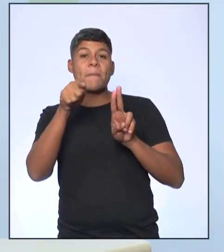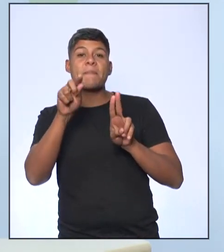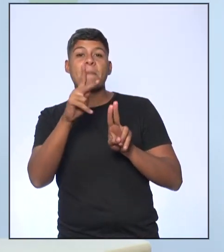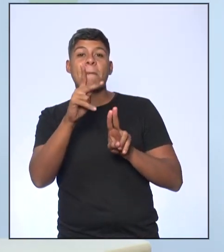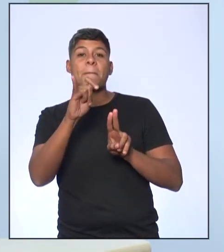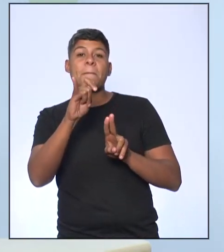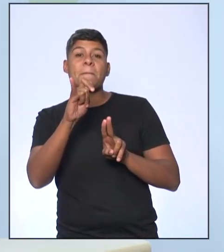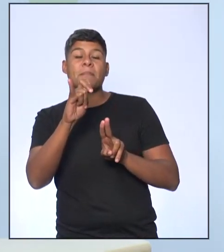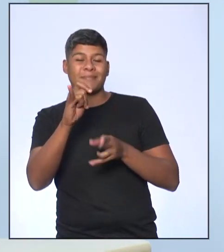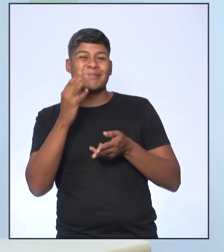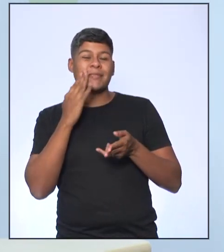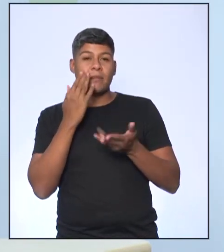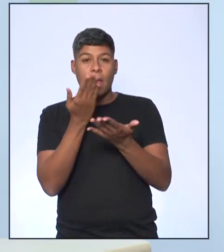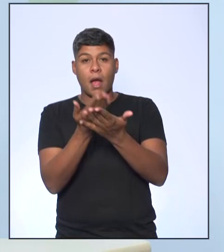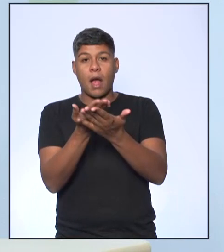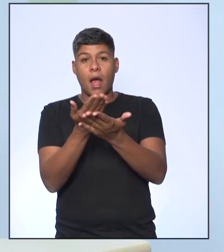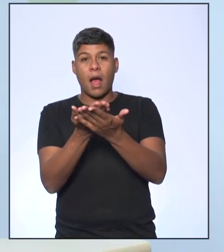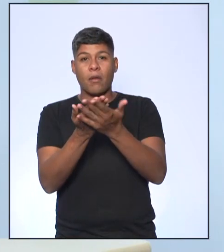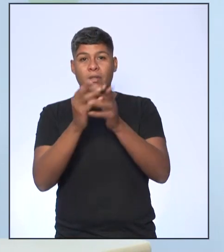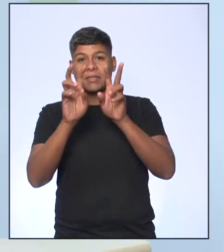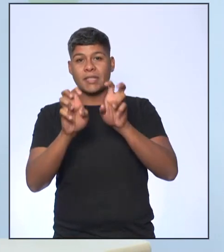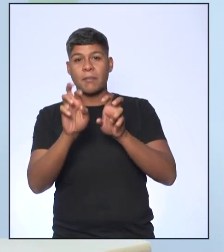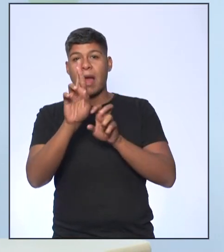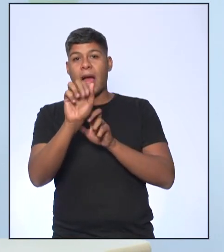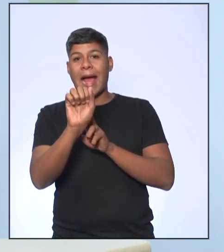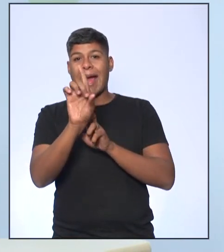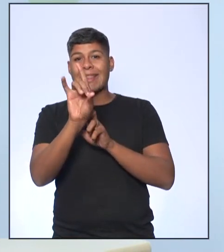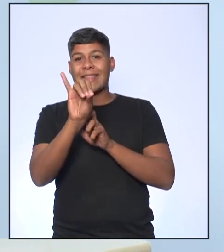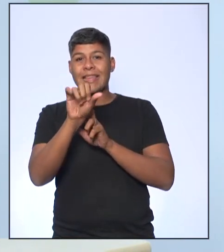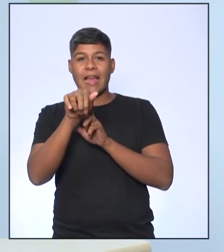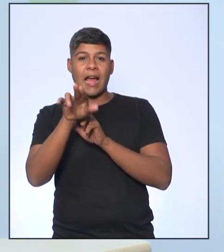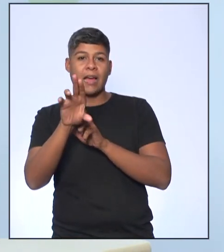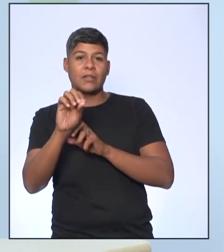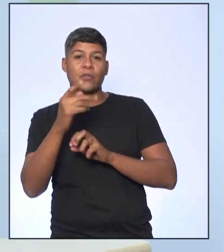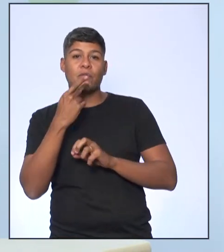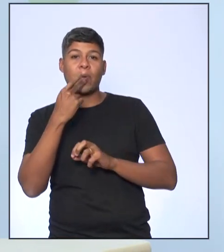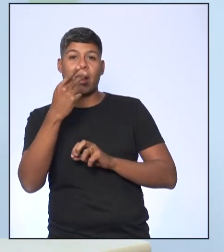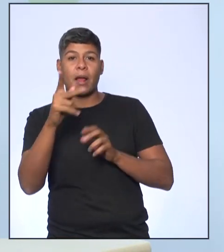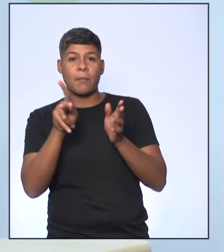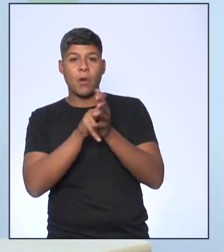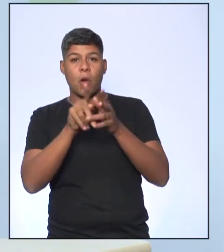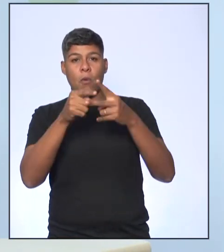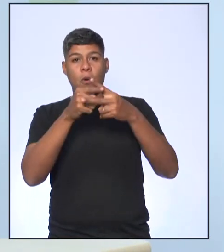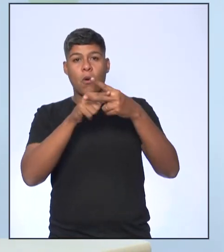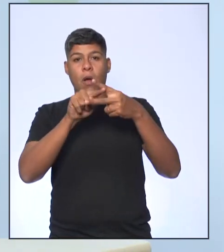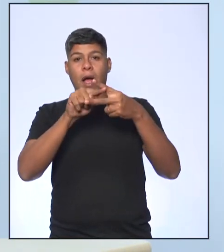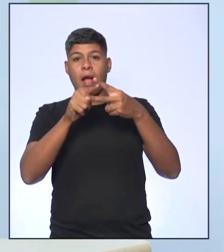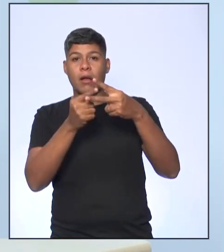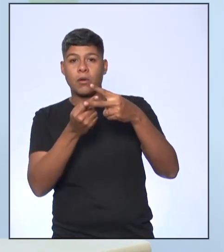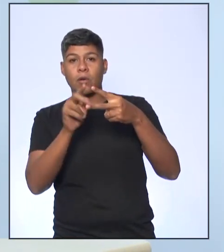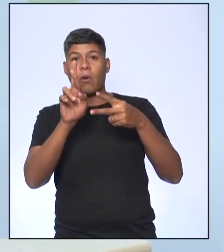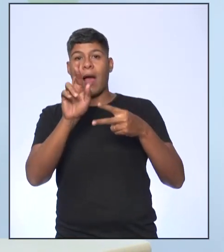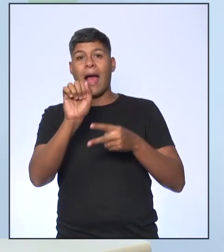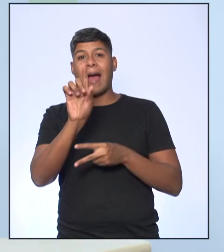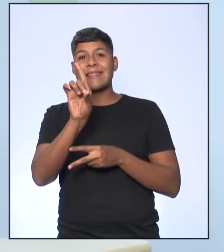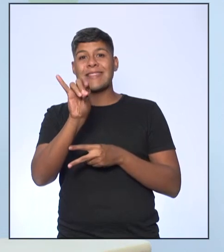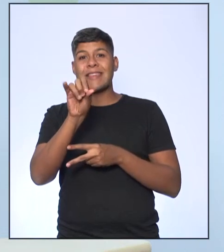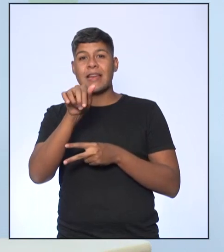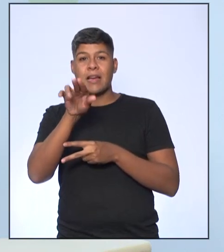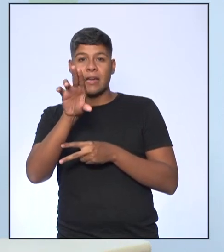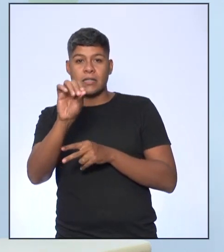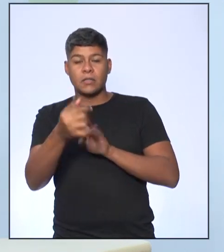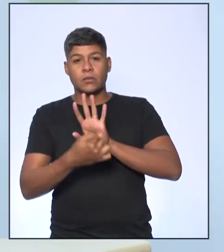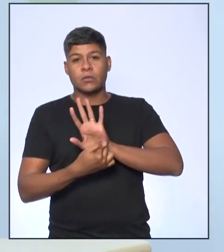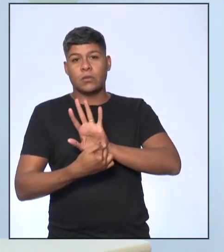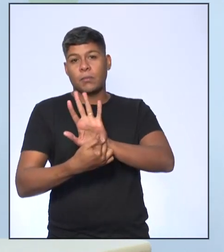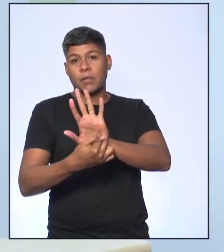aula, que é relacionada ao radiano, eu vou falar um pouco sobre esse ângulo. Esse ângulo radiano, ele